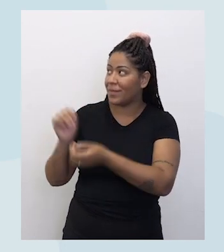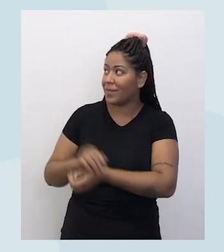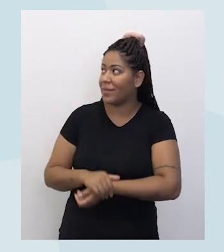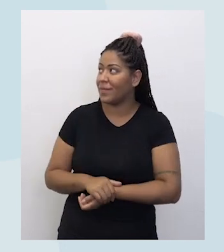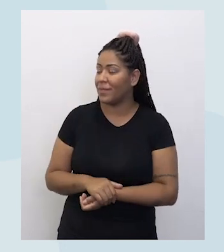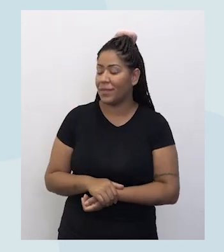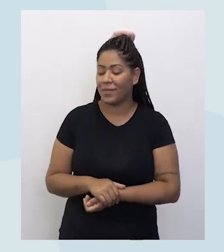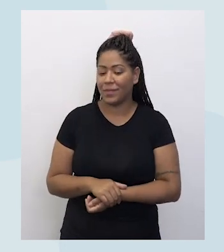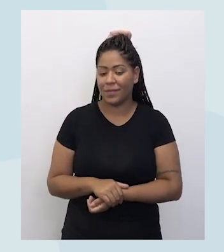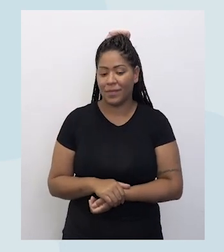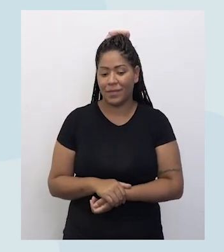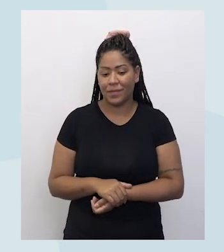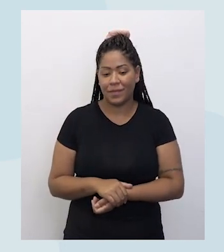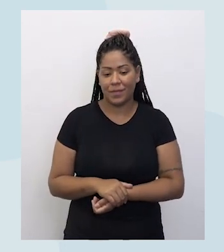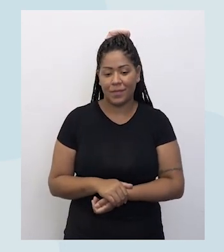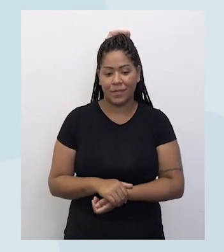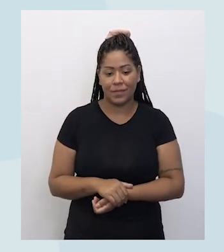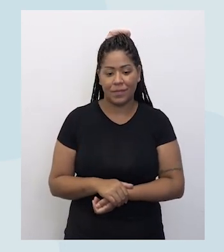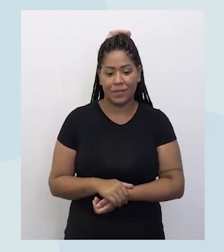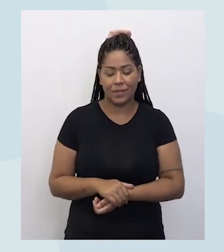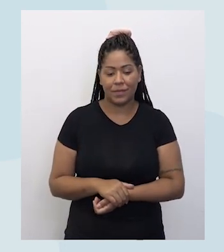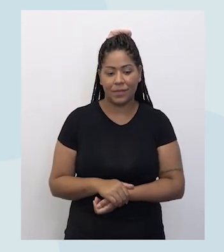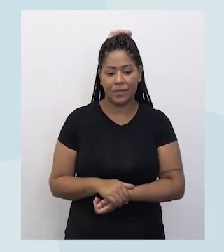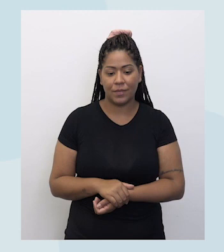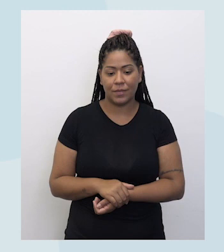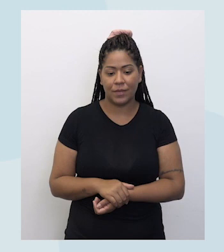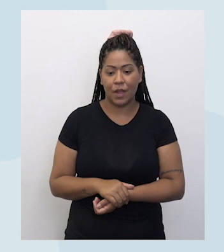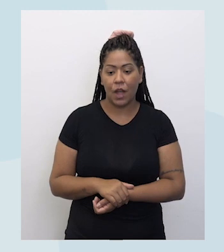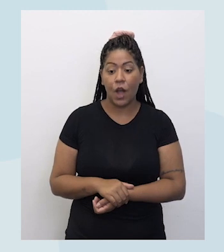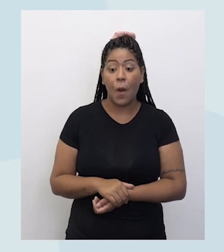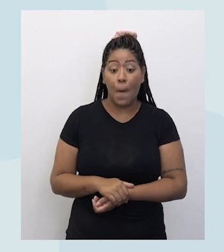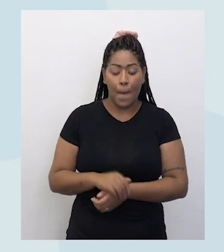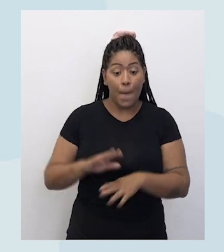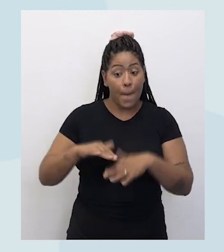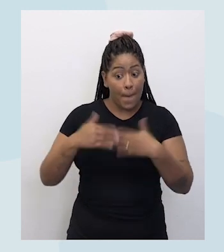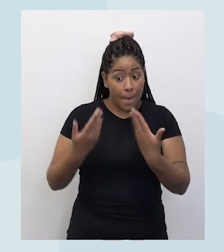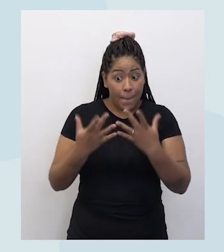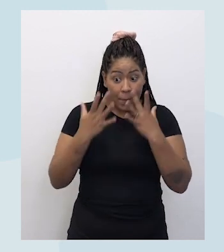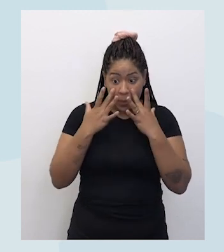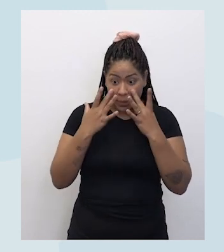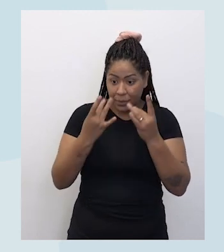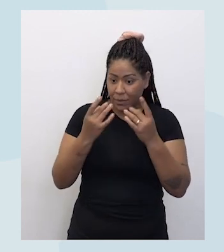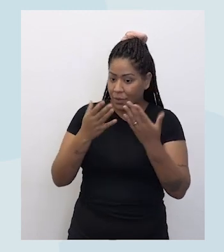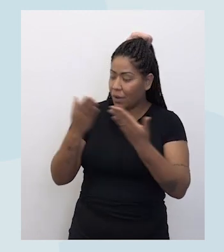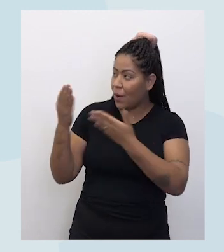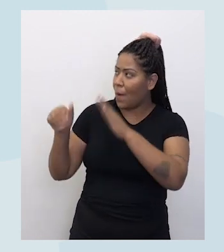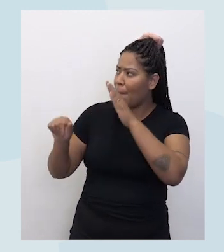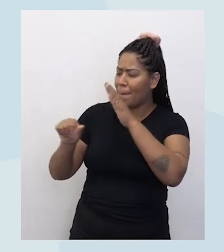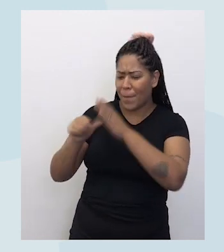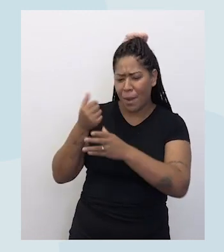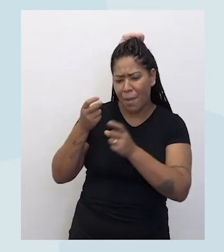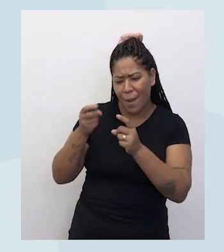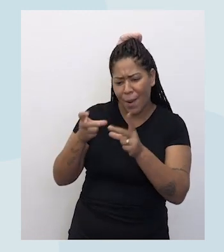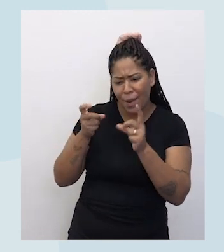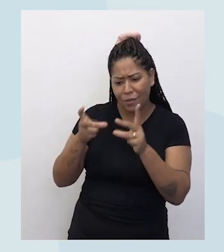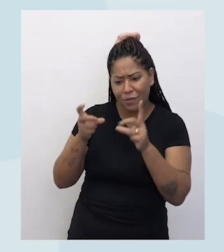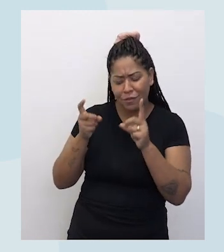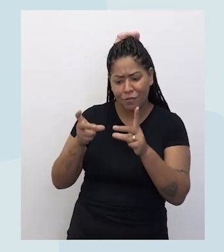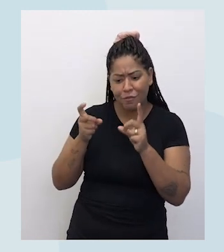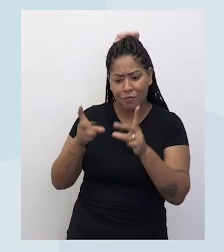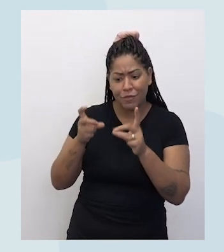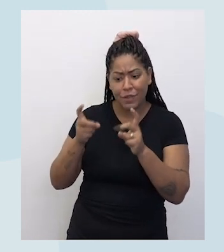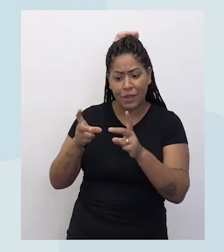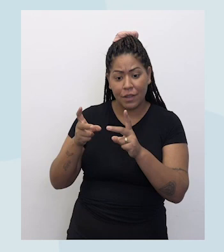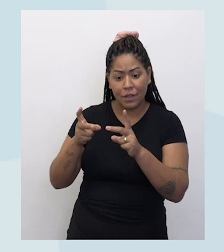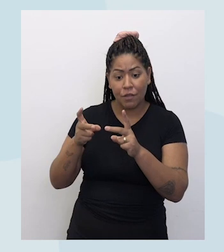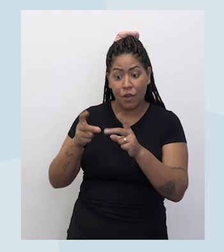Bom, para saber mais, o grande veículo de comunicação de massas, na verdade, o primeiro a existir nesse contexto de divulgação